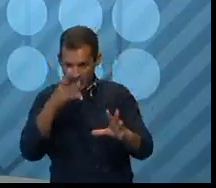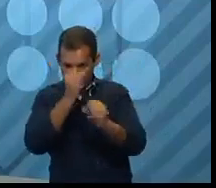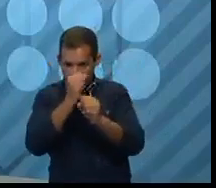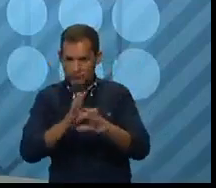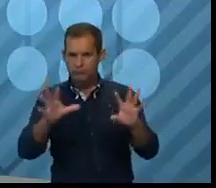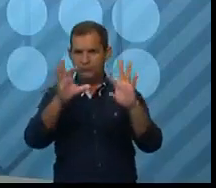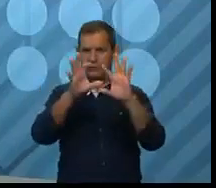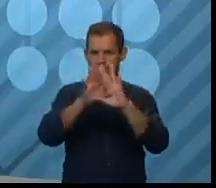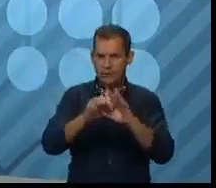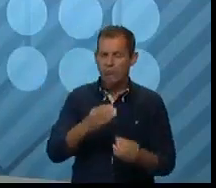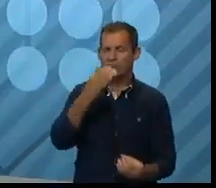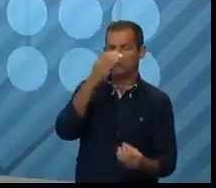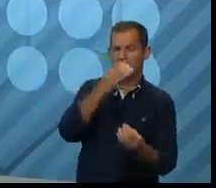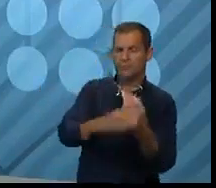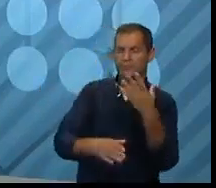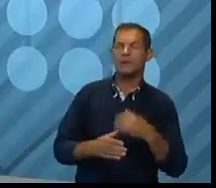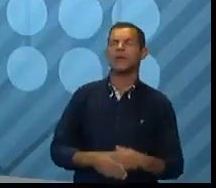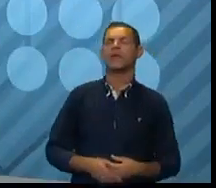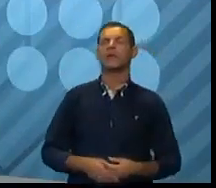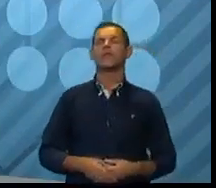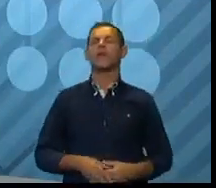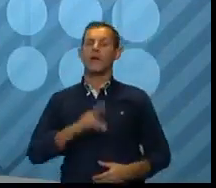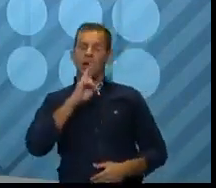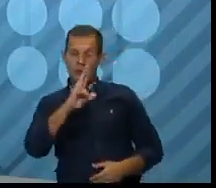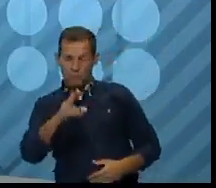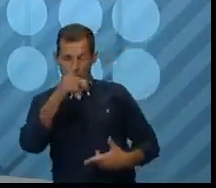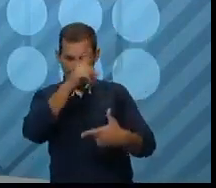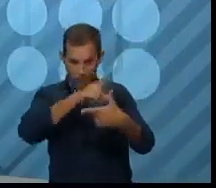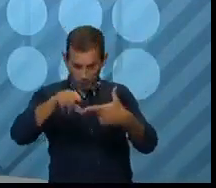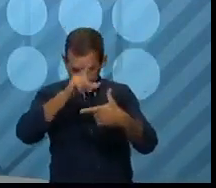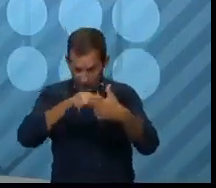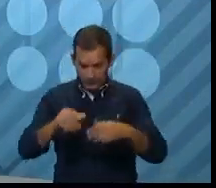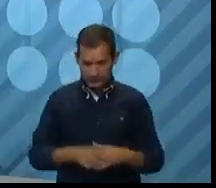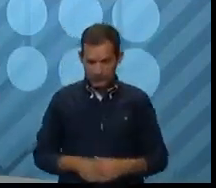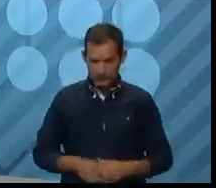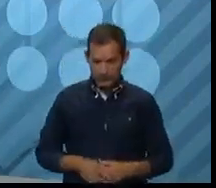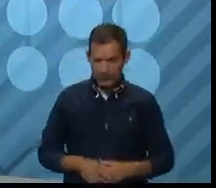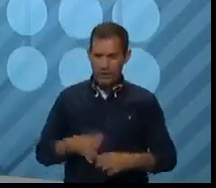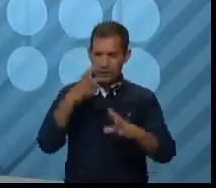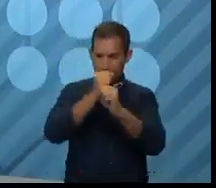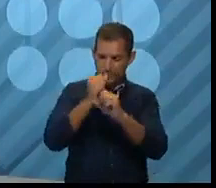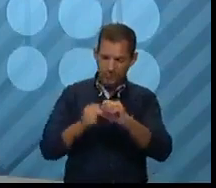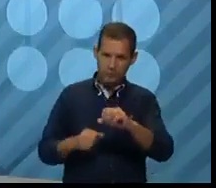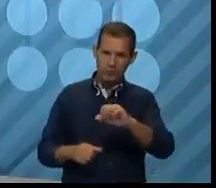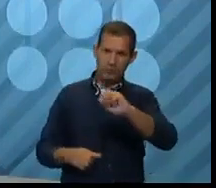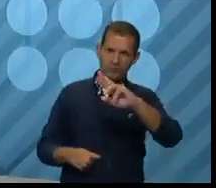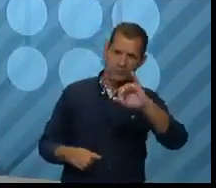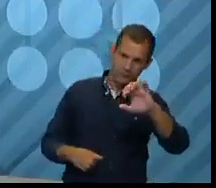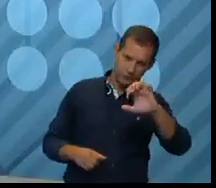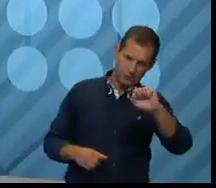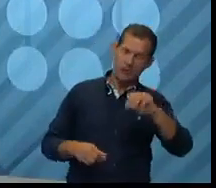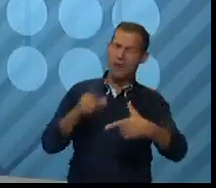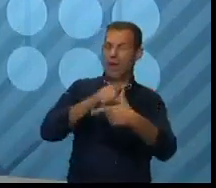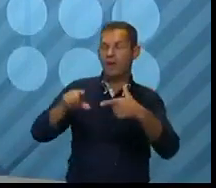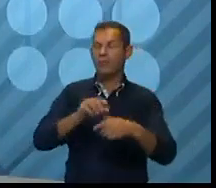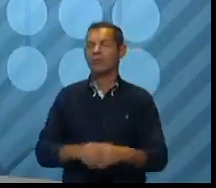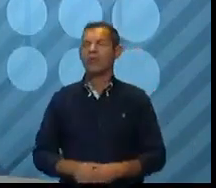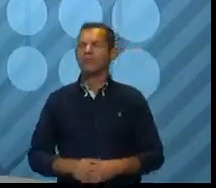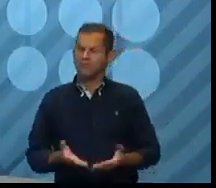e as integrais, elas surgiram justamente para resolver o problema de cálculo de área. Esse foi um dos problemas